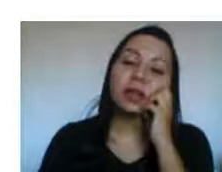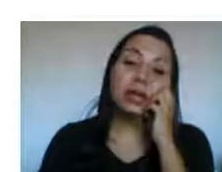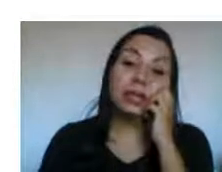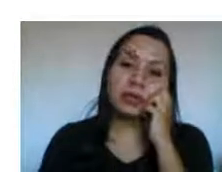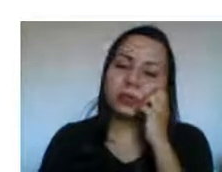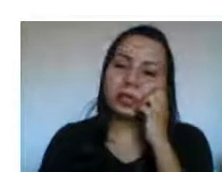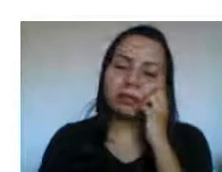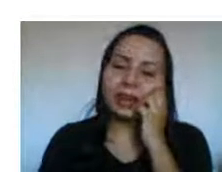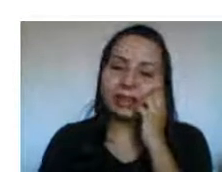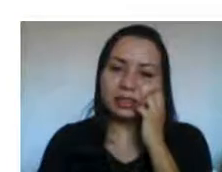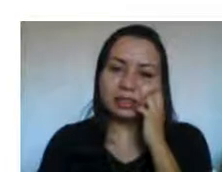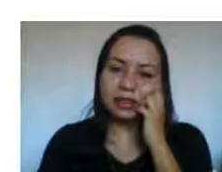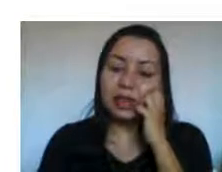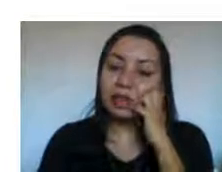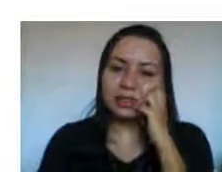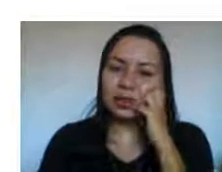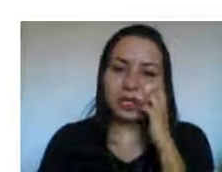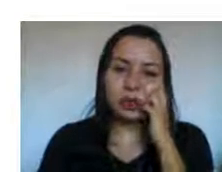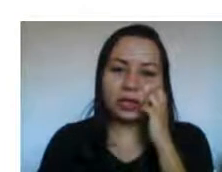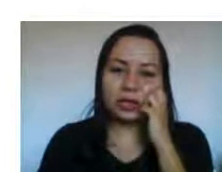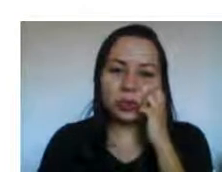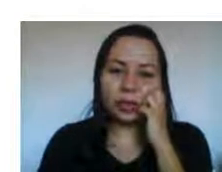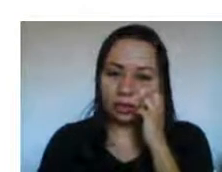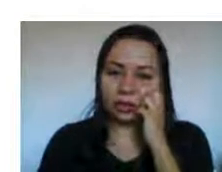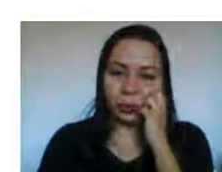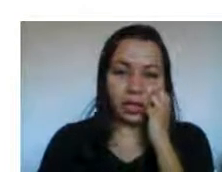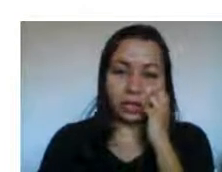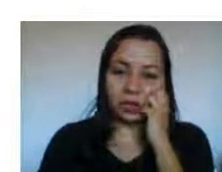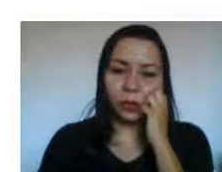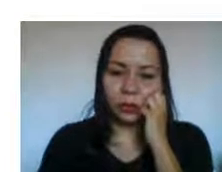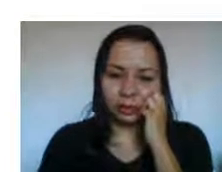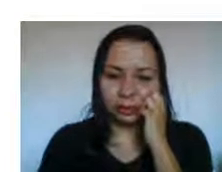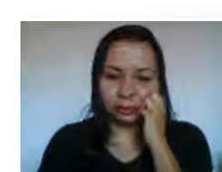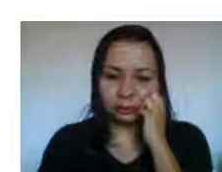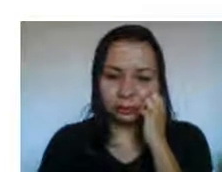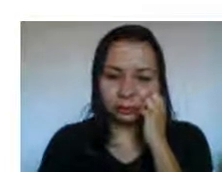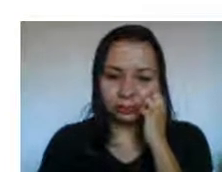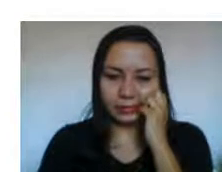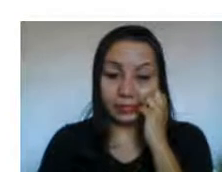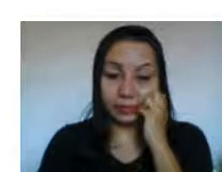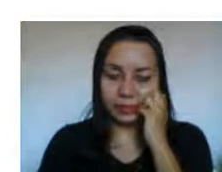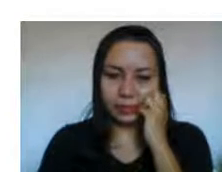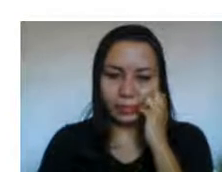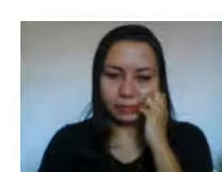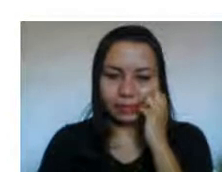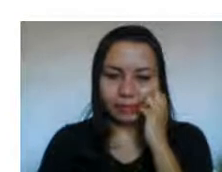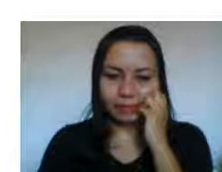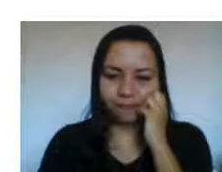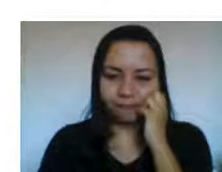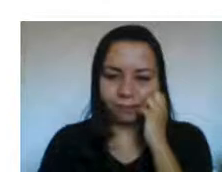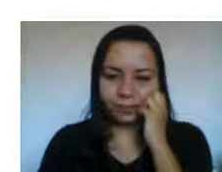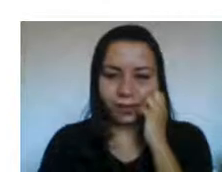Vegetações antes conservadas que estão sendo destruídas pela ação humana. Não é isso?